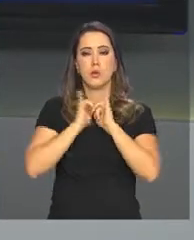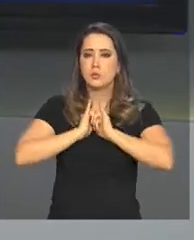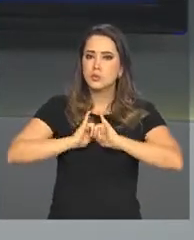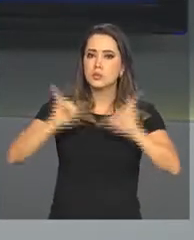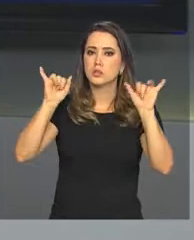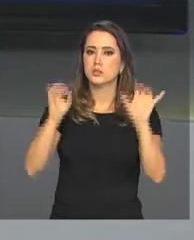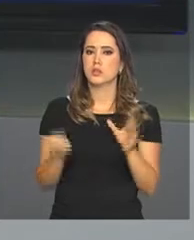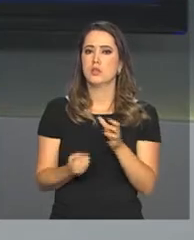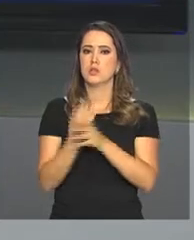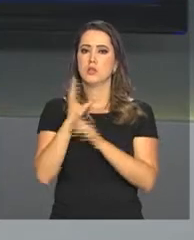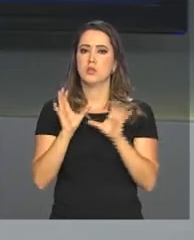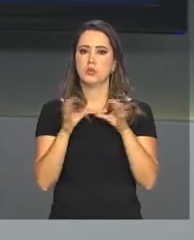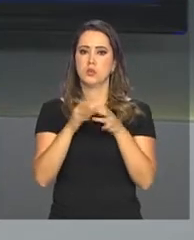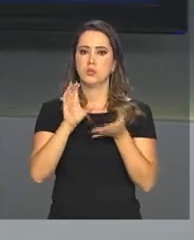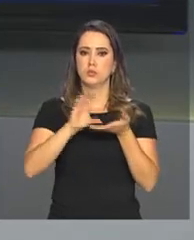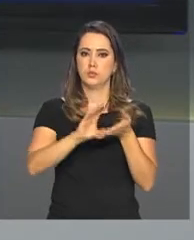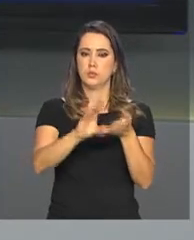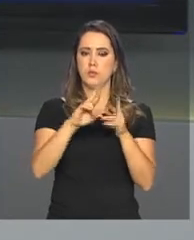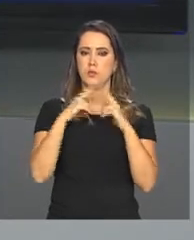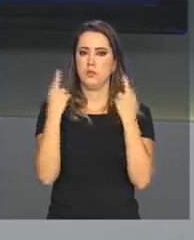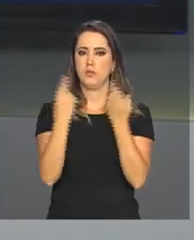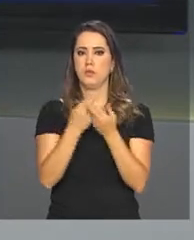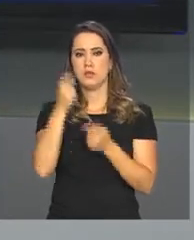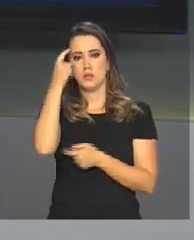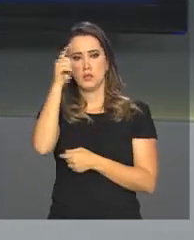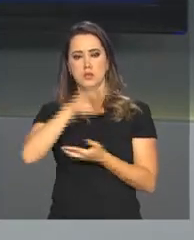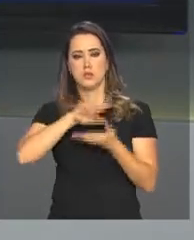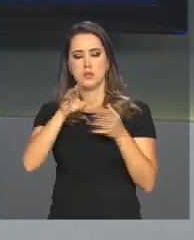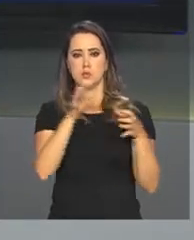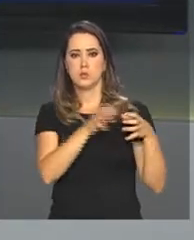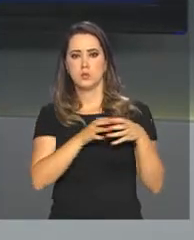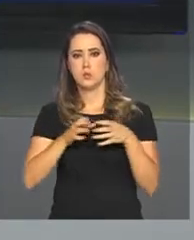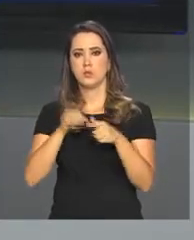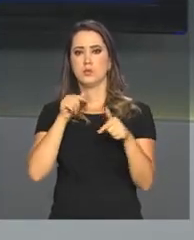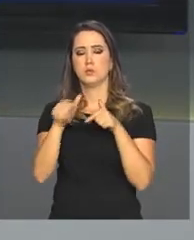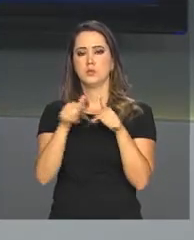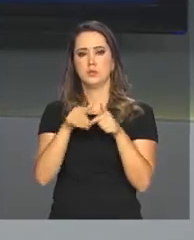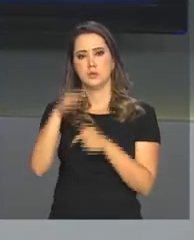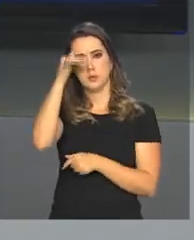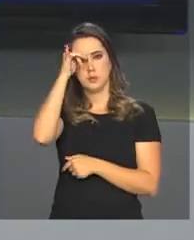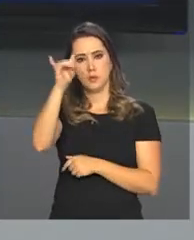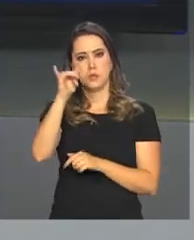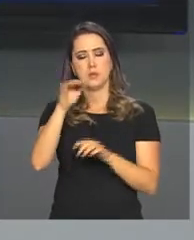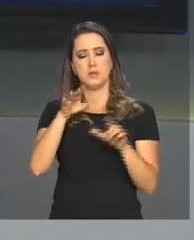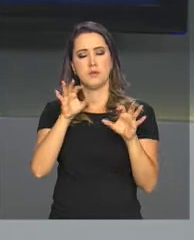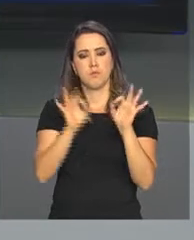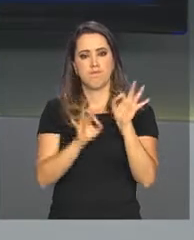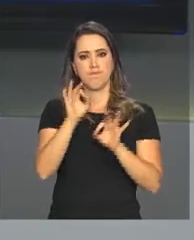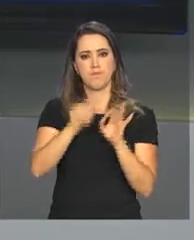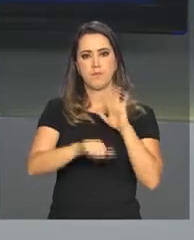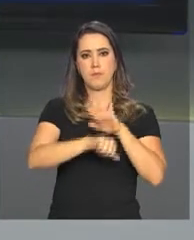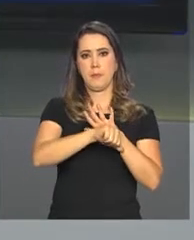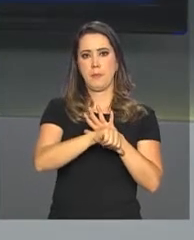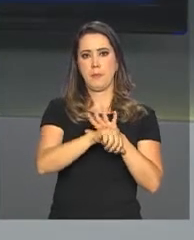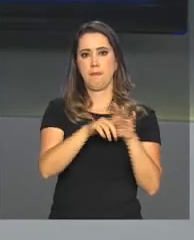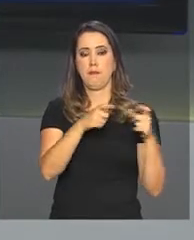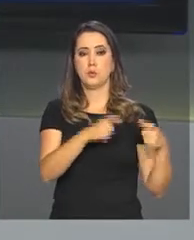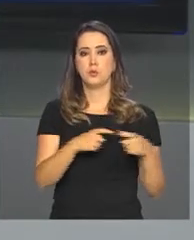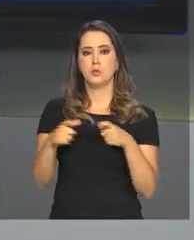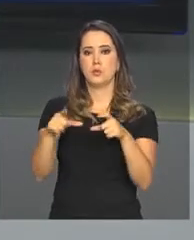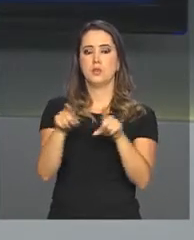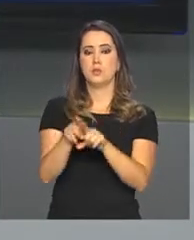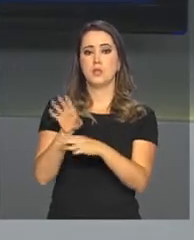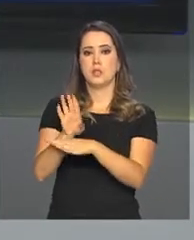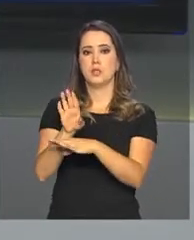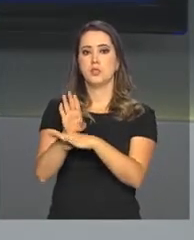comissão que vai reunir informações de inteligência de vários órgãos que atuam no combate ao crime os estados também vão poder receber